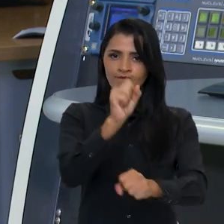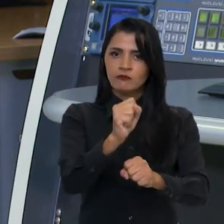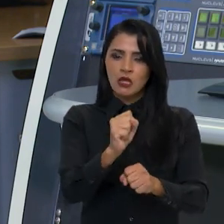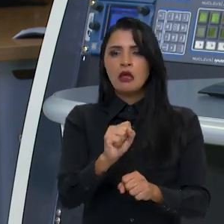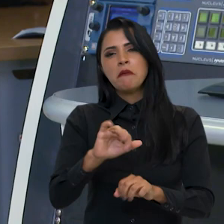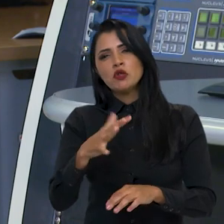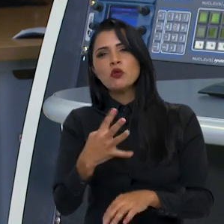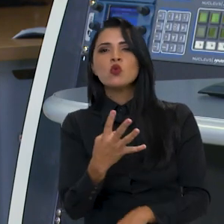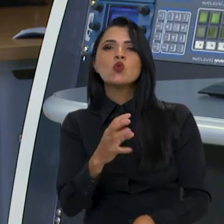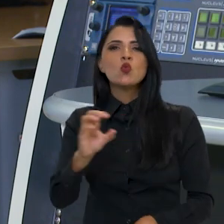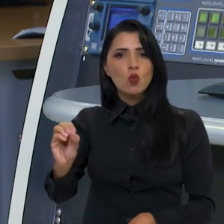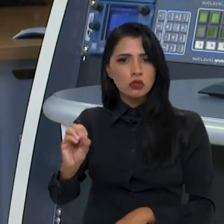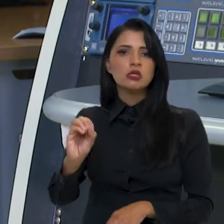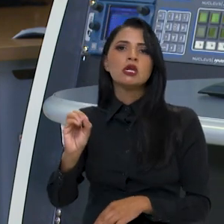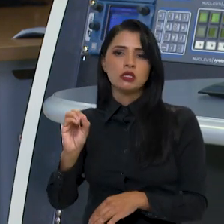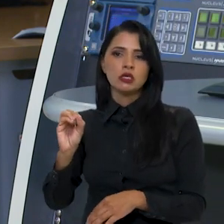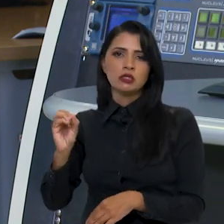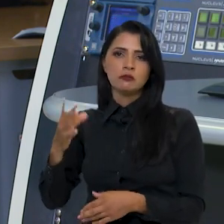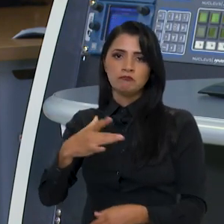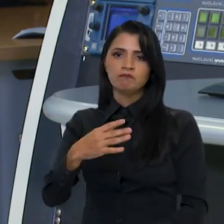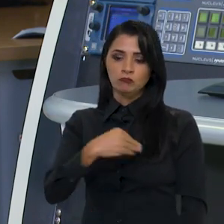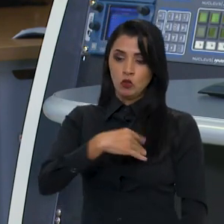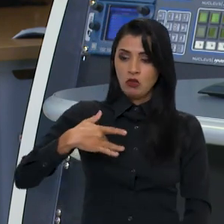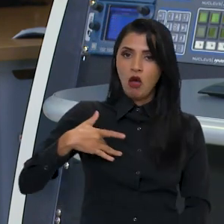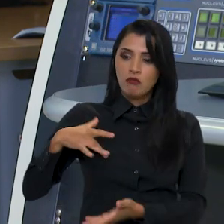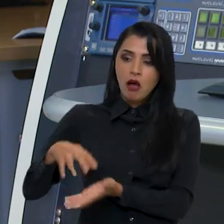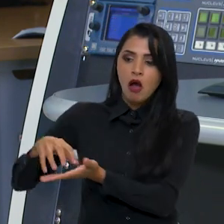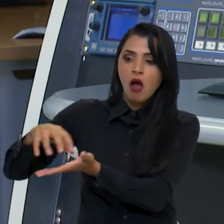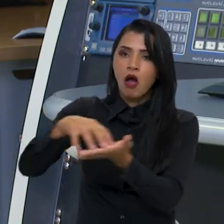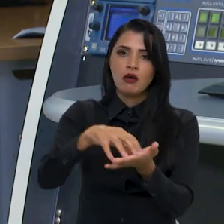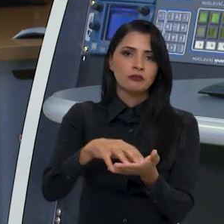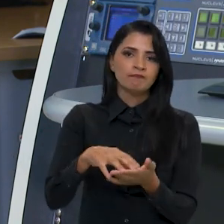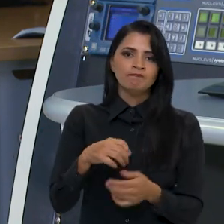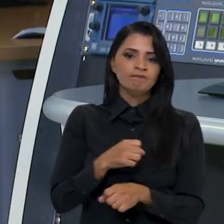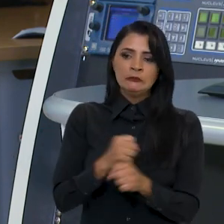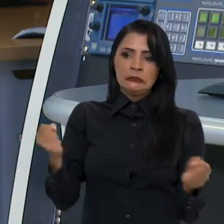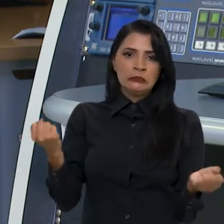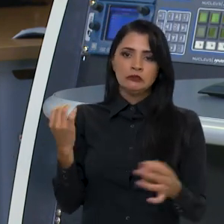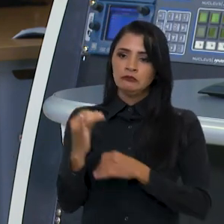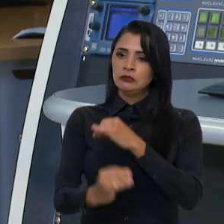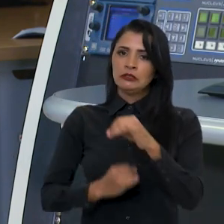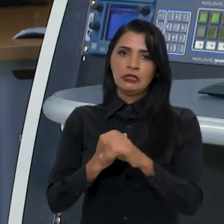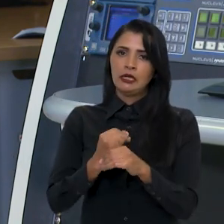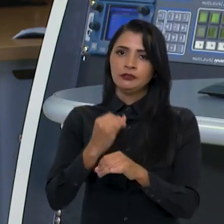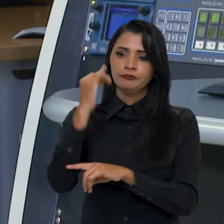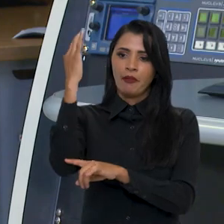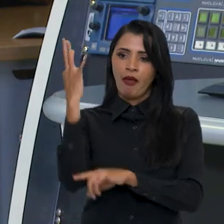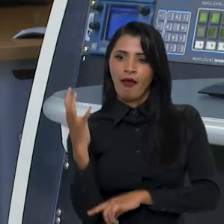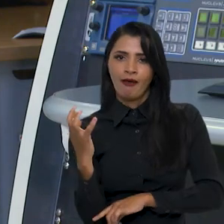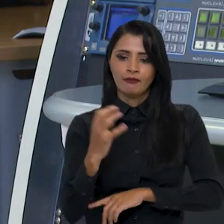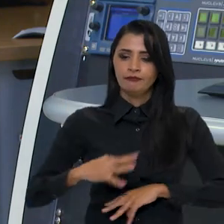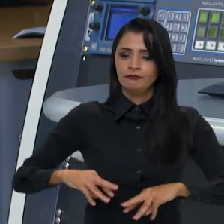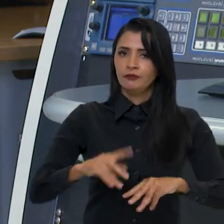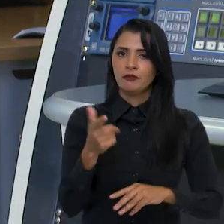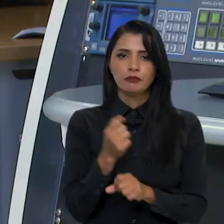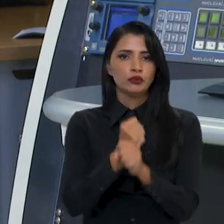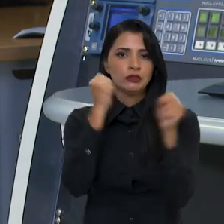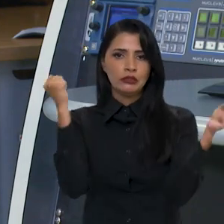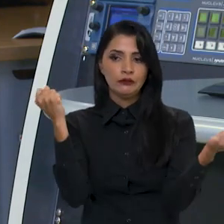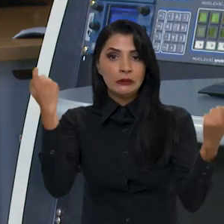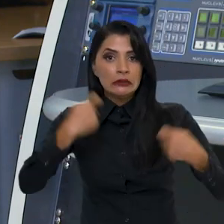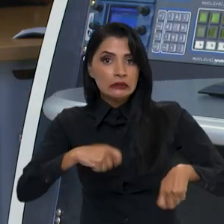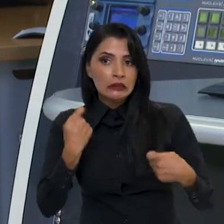e temos cerca de 400 unidades básicas de saúde em que não é possível a conectividade por terra. Então, que a gente vai